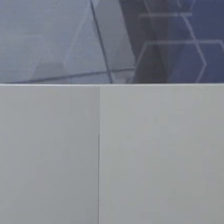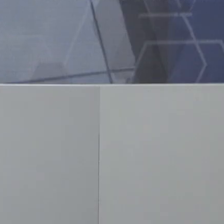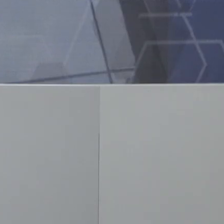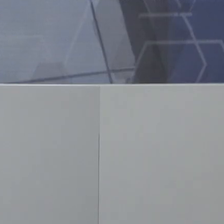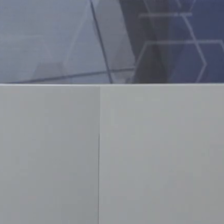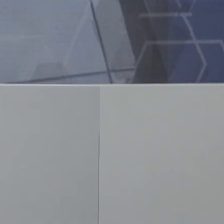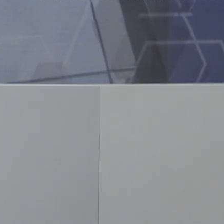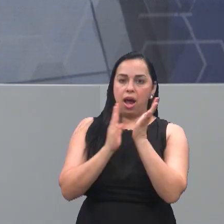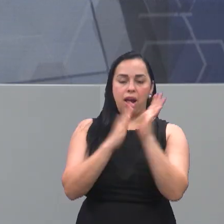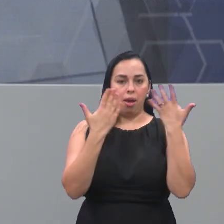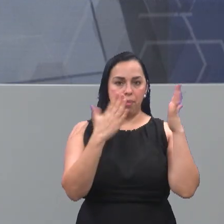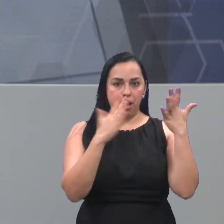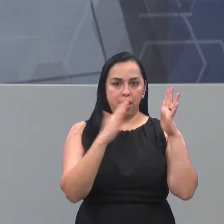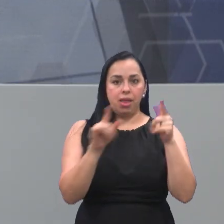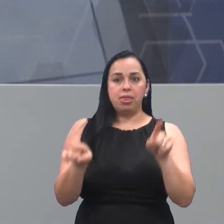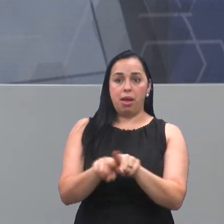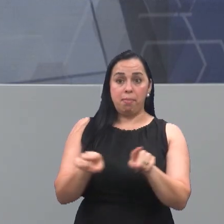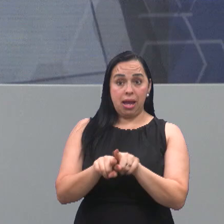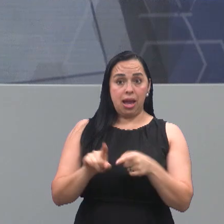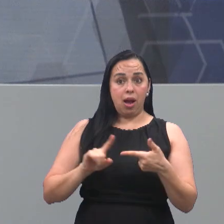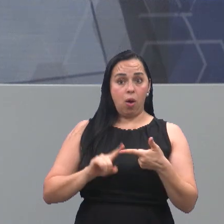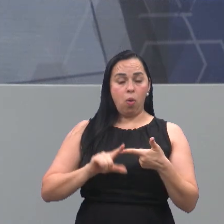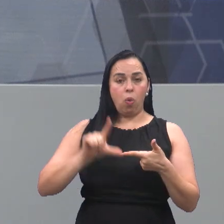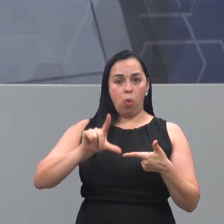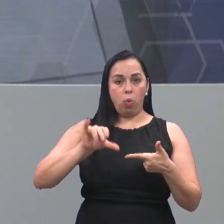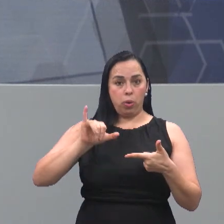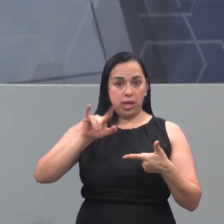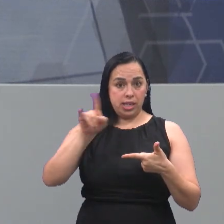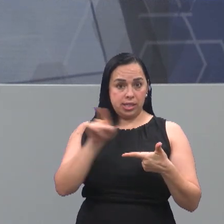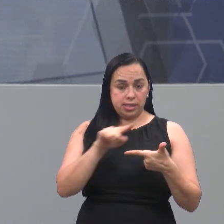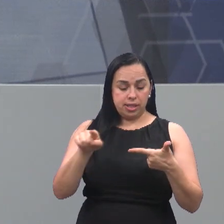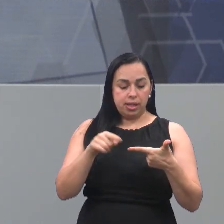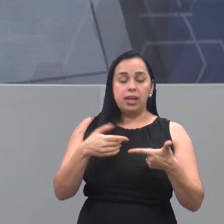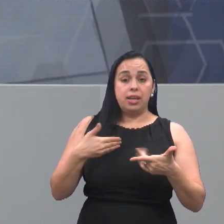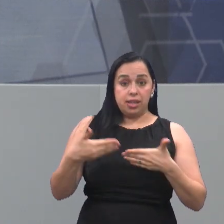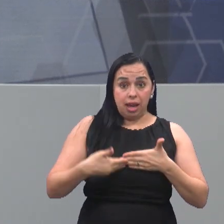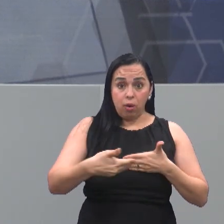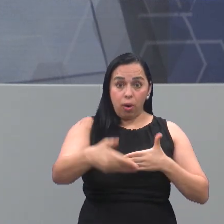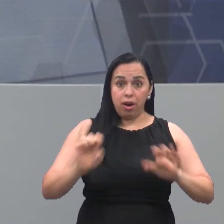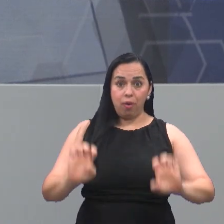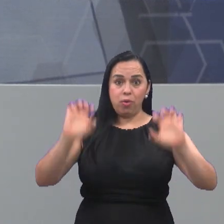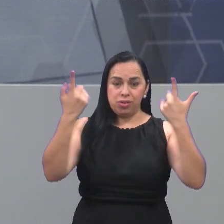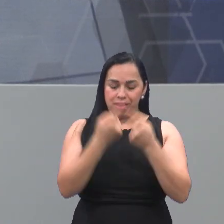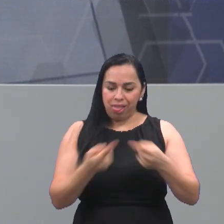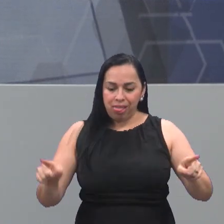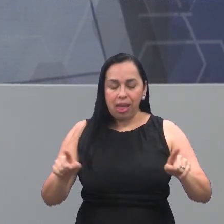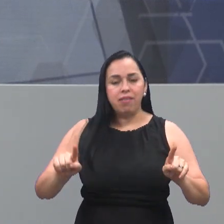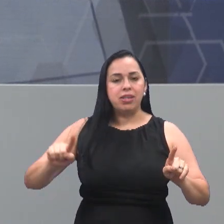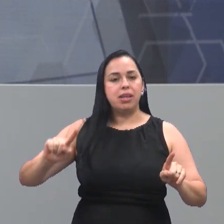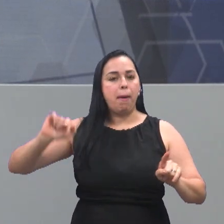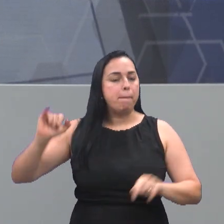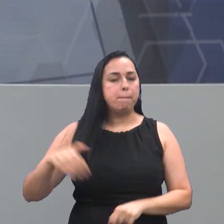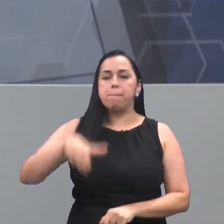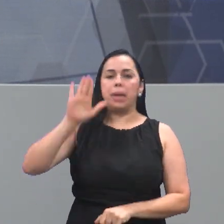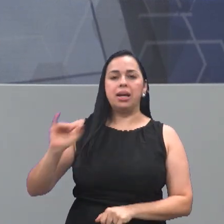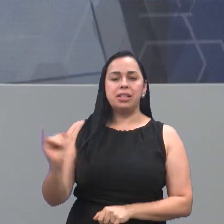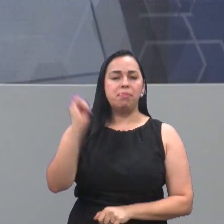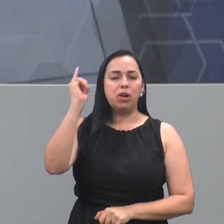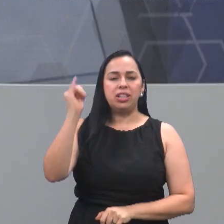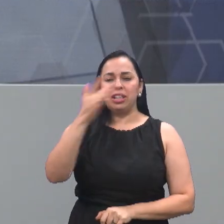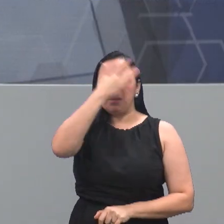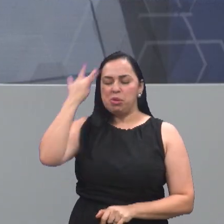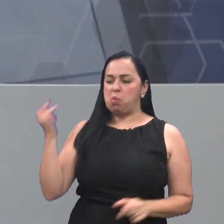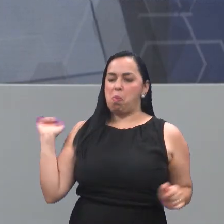hoje, ao Luiz, e que essa próxima edição seja aí mais um marco para a nossa cidade, de recordes,